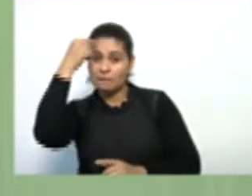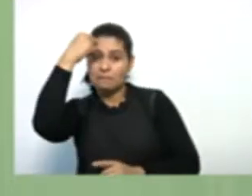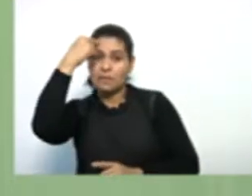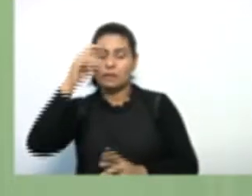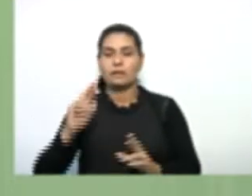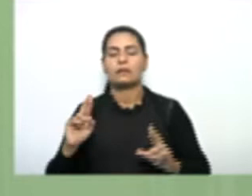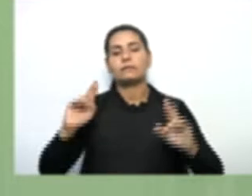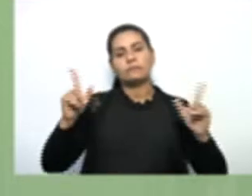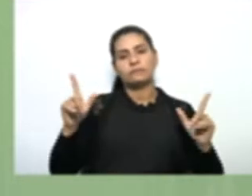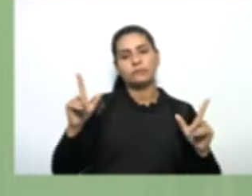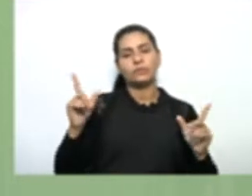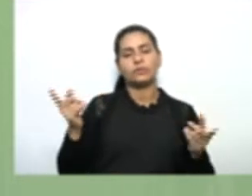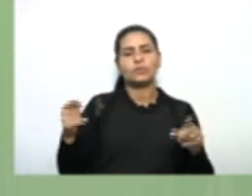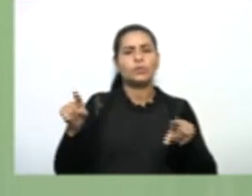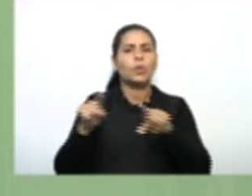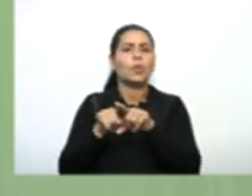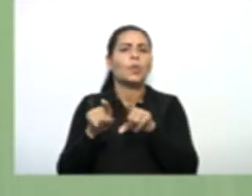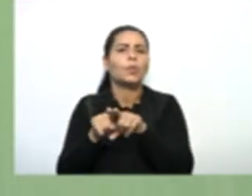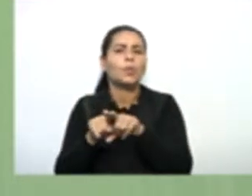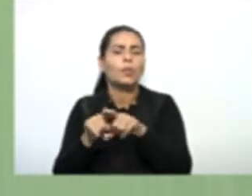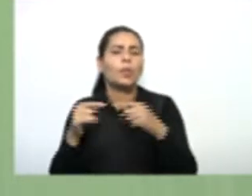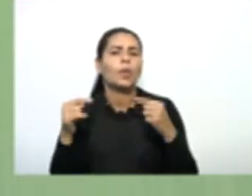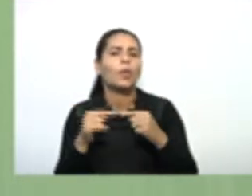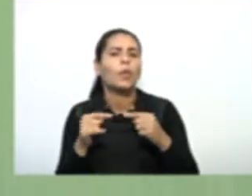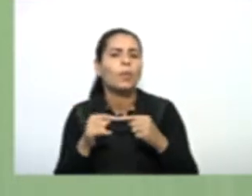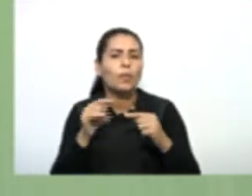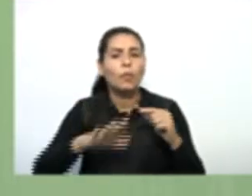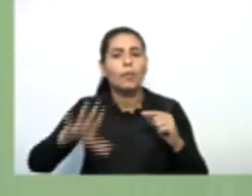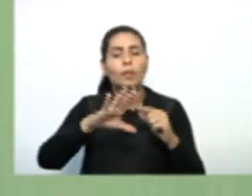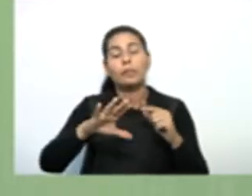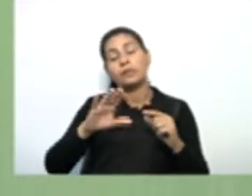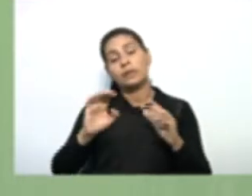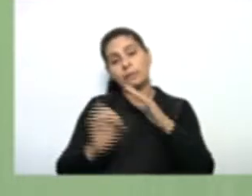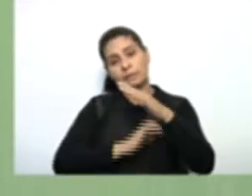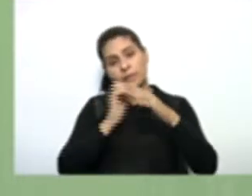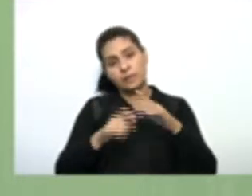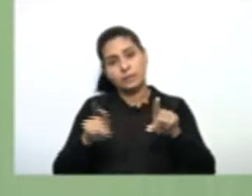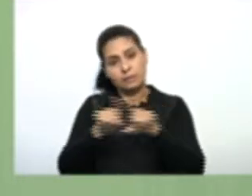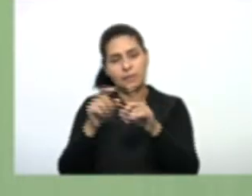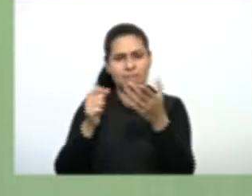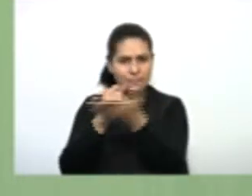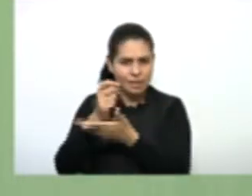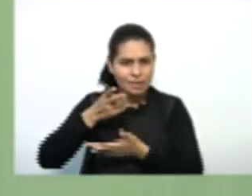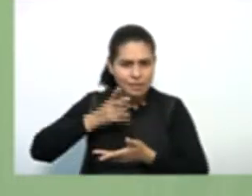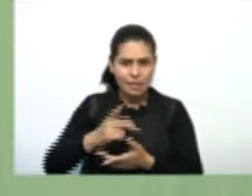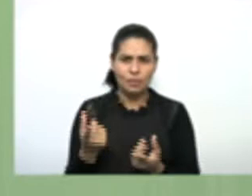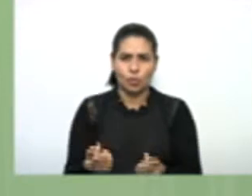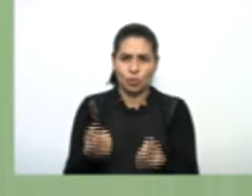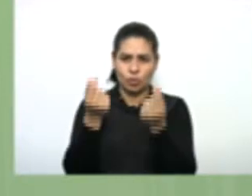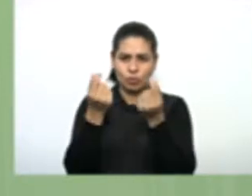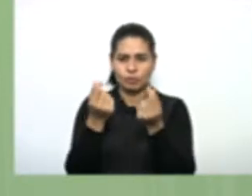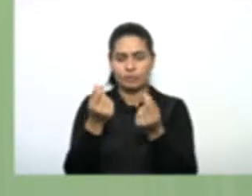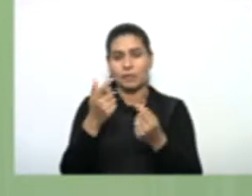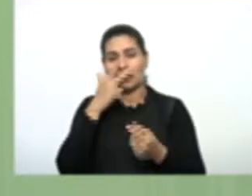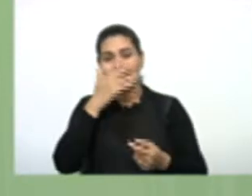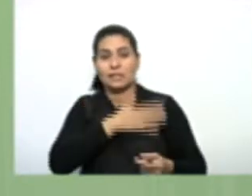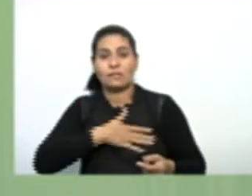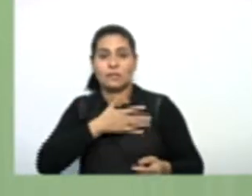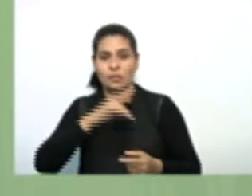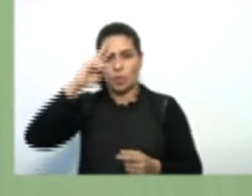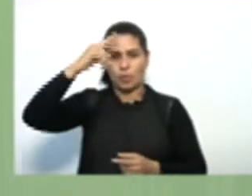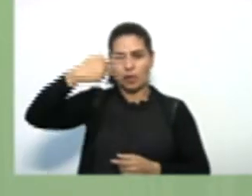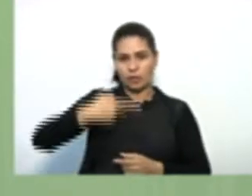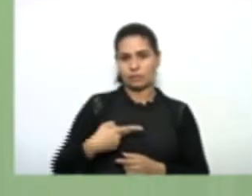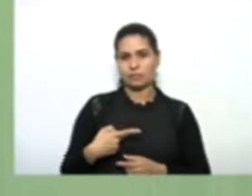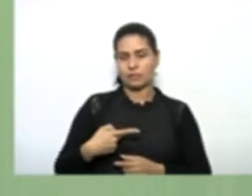pensamento diferente do comum, das empresas comuns, que vivem baseadas apenas no lucro e na satisfação